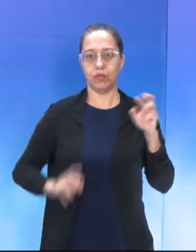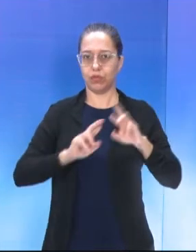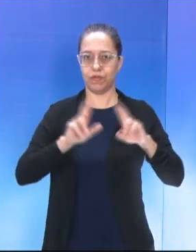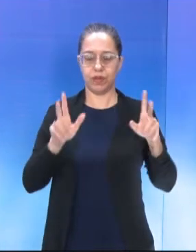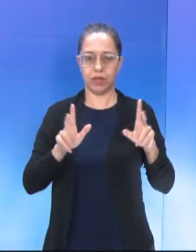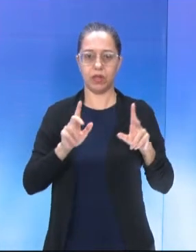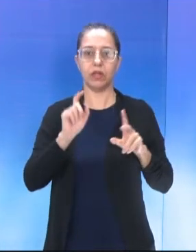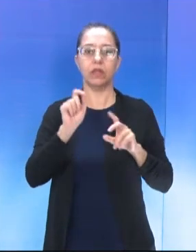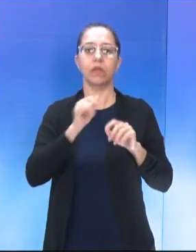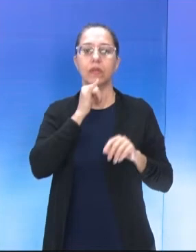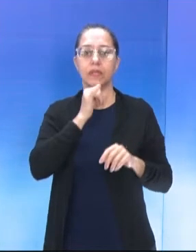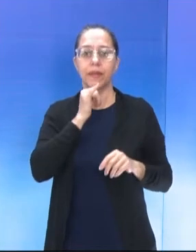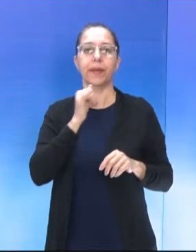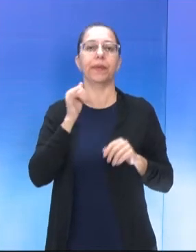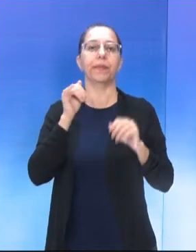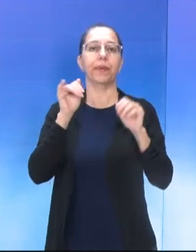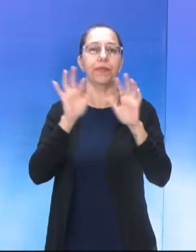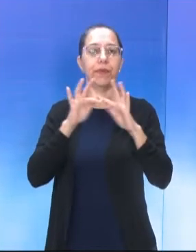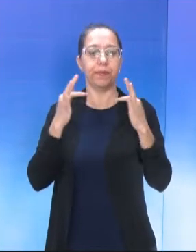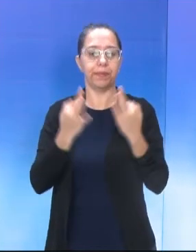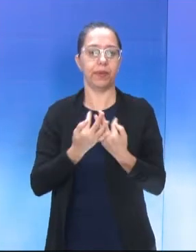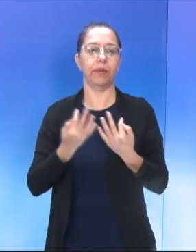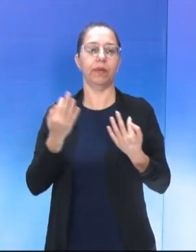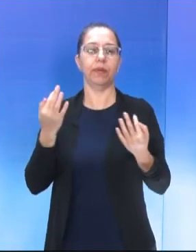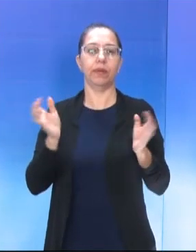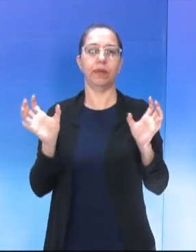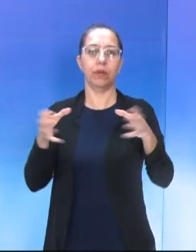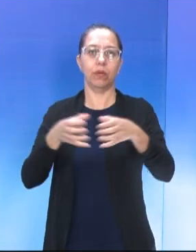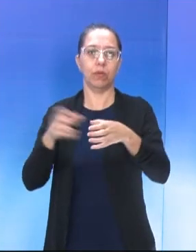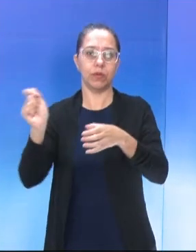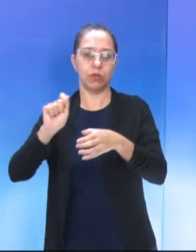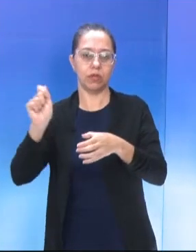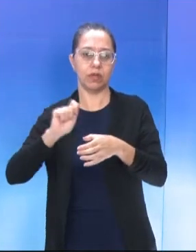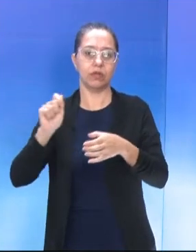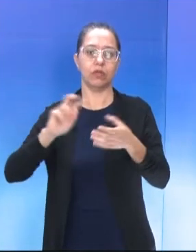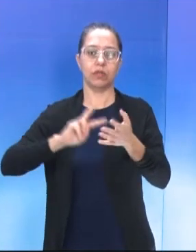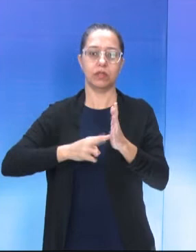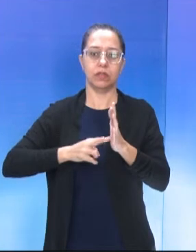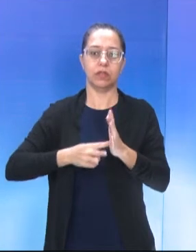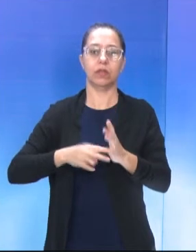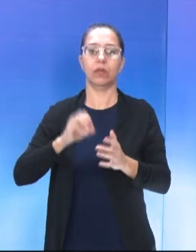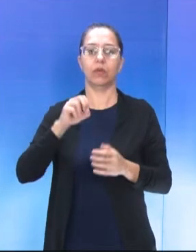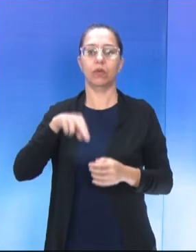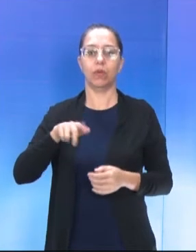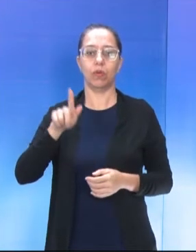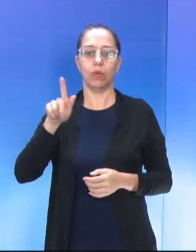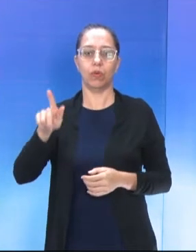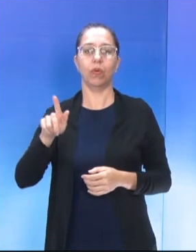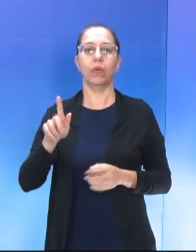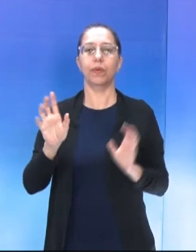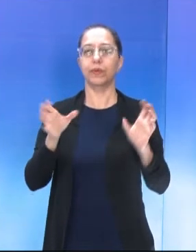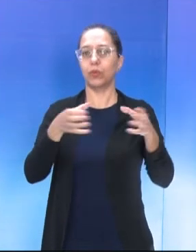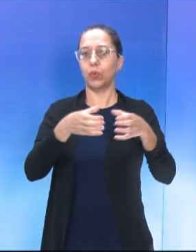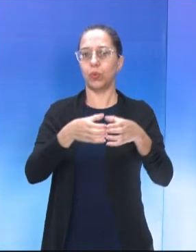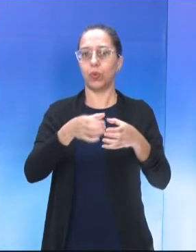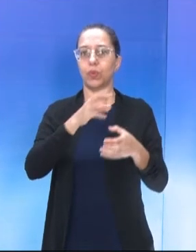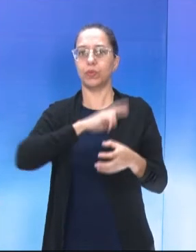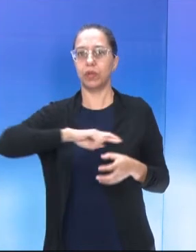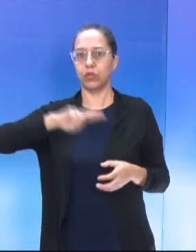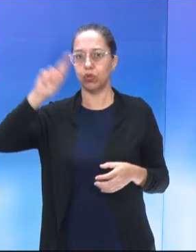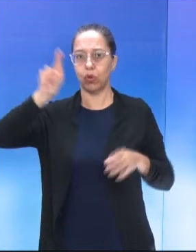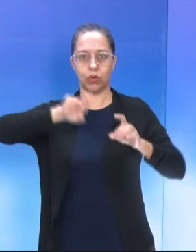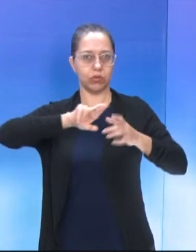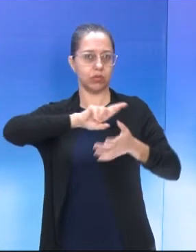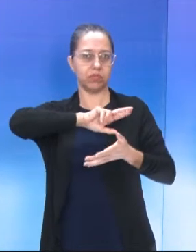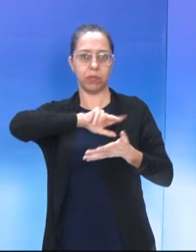governo. Quem não é governo? Família, associações, sindicatos, ONGs, cooperativas, grupos religiosos,